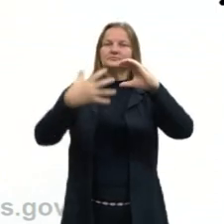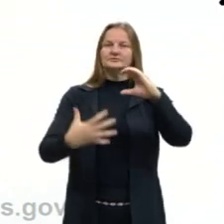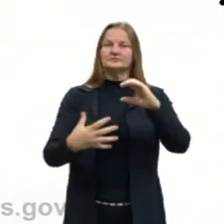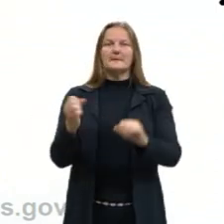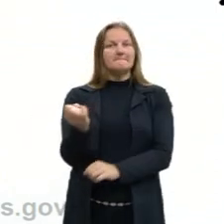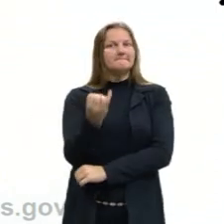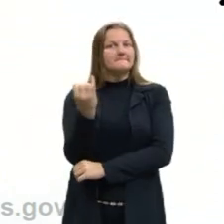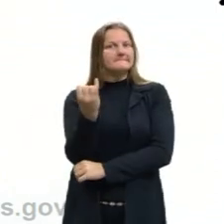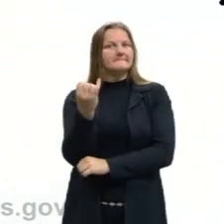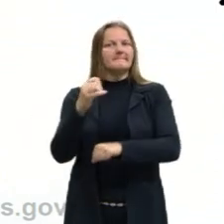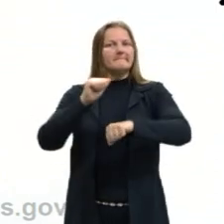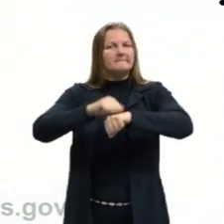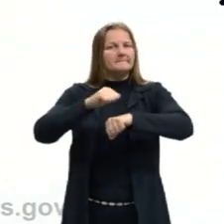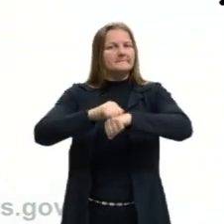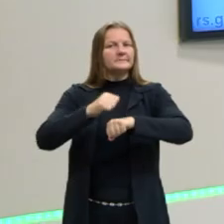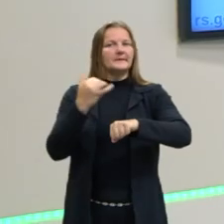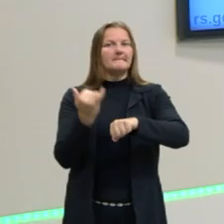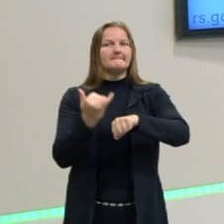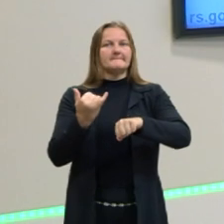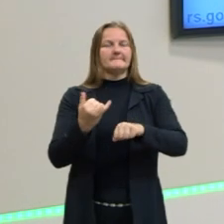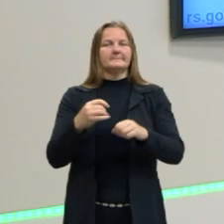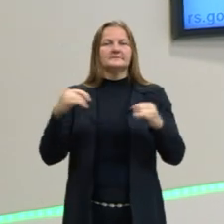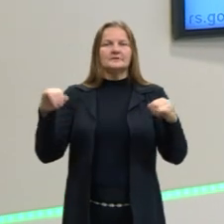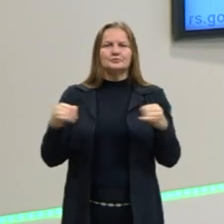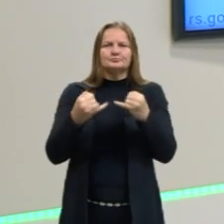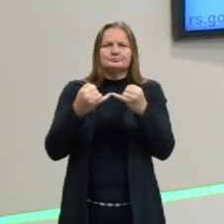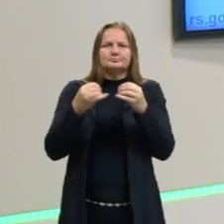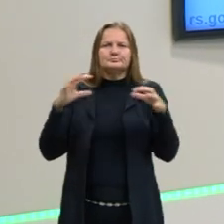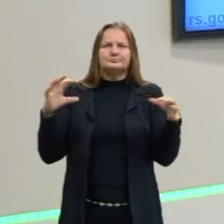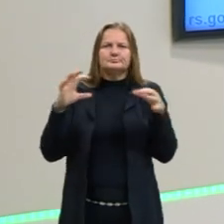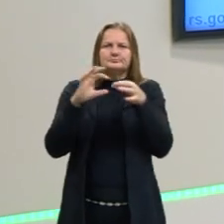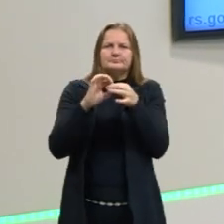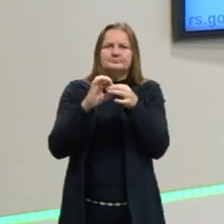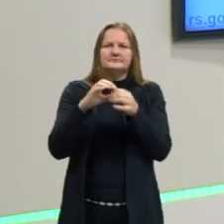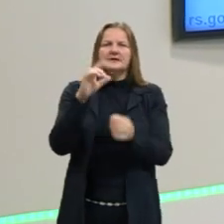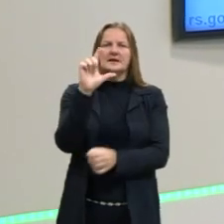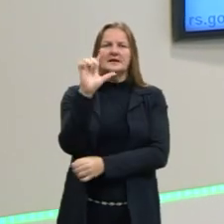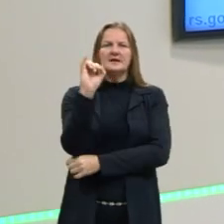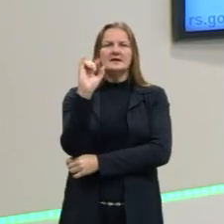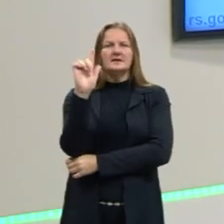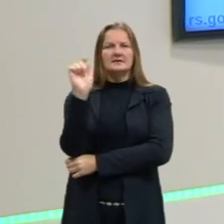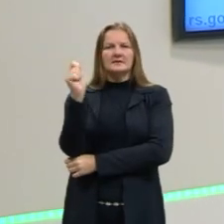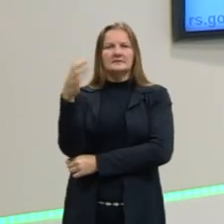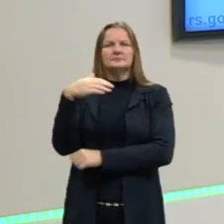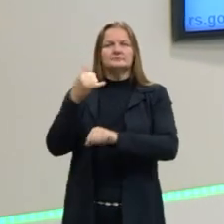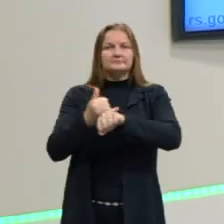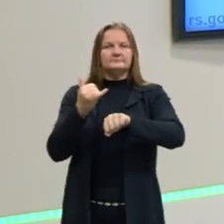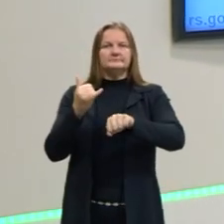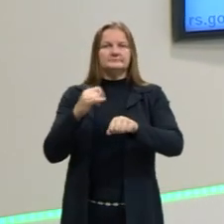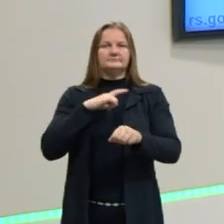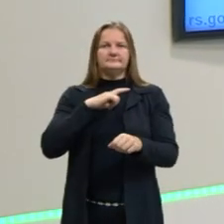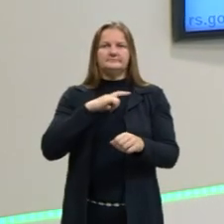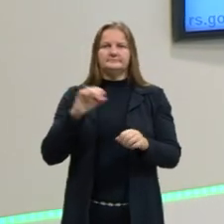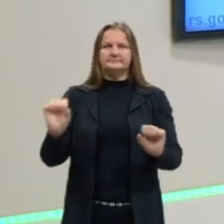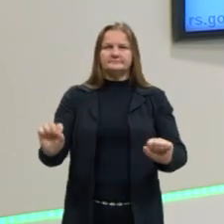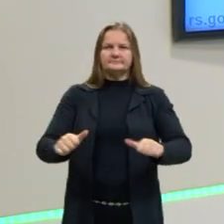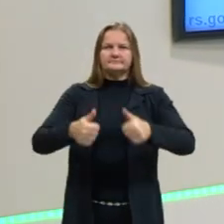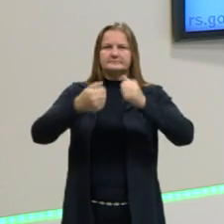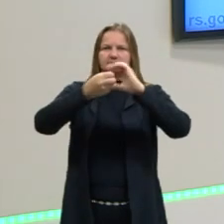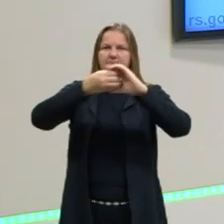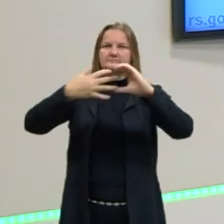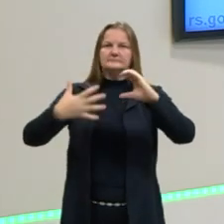dos metais quando eu formo quando eu faço uma ligação metálica uma liga metálica o intuito dessa liga é melhorar